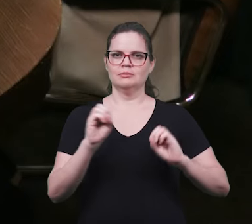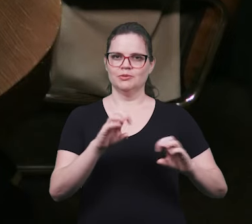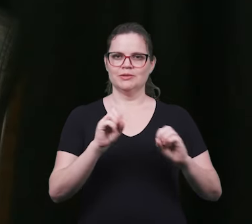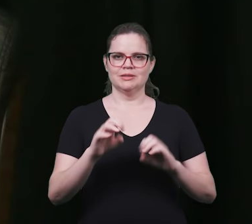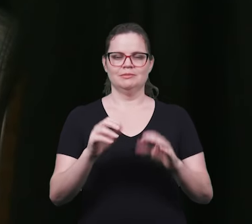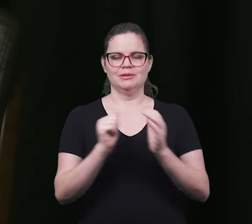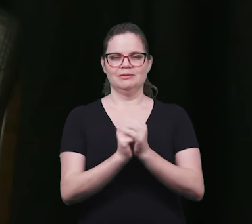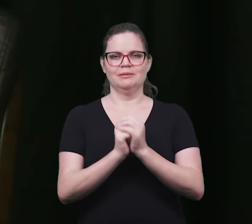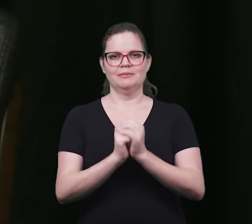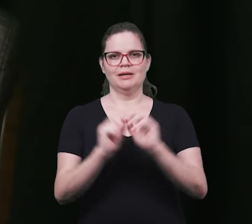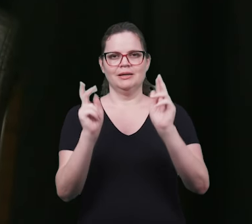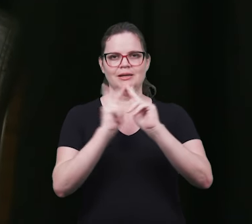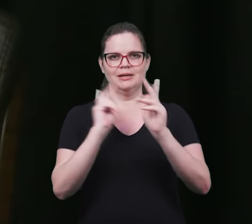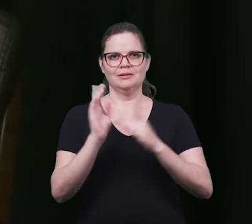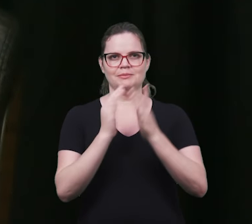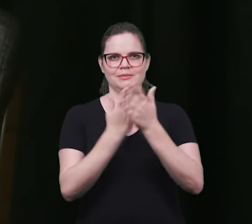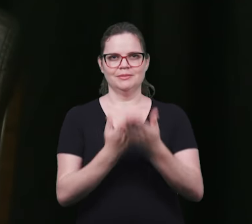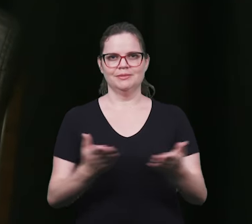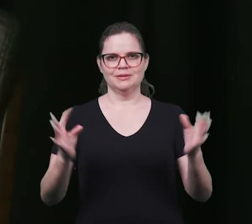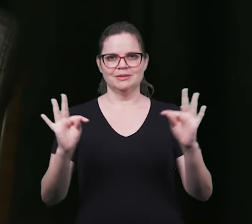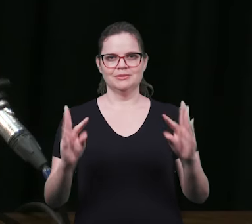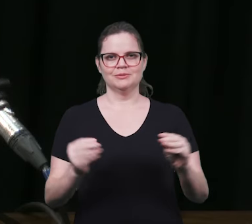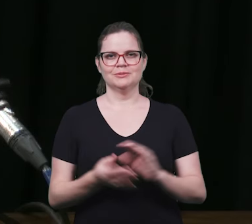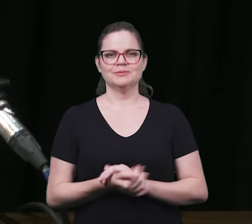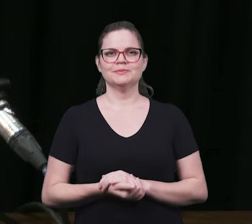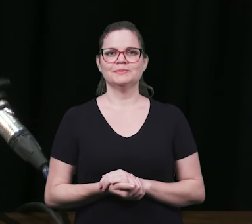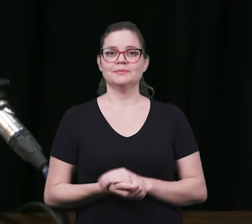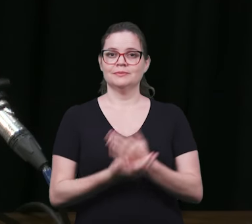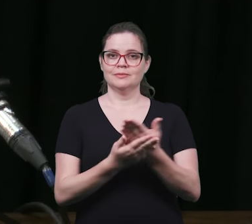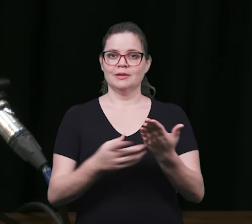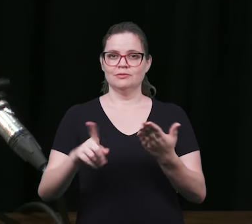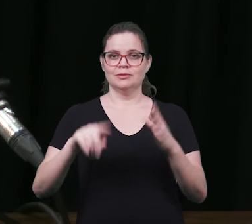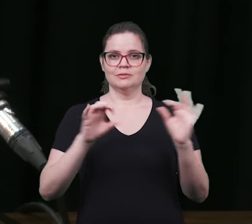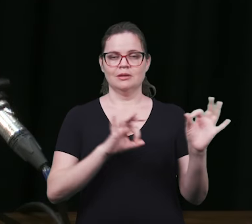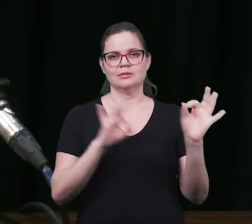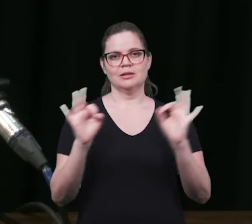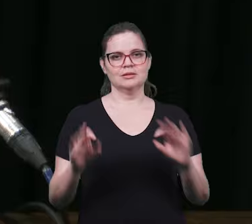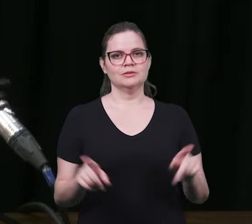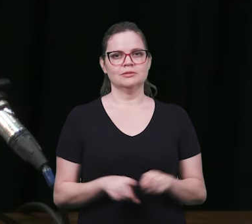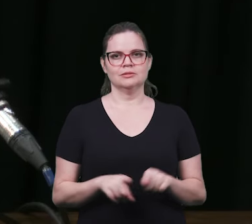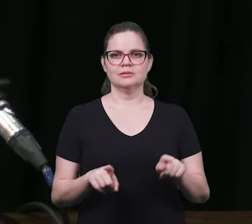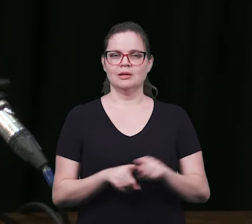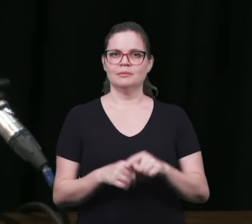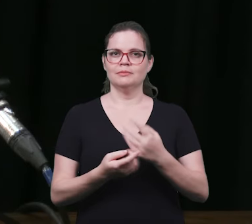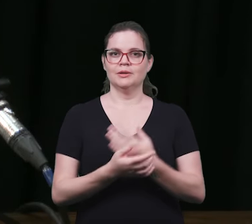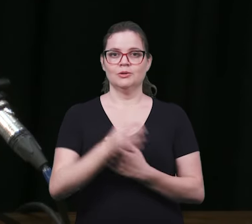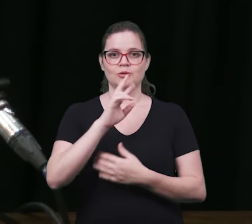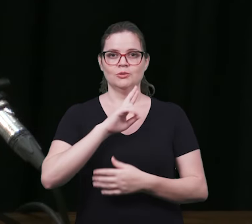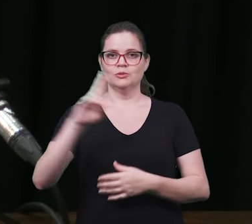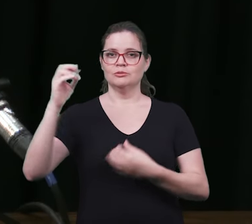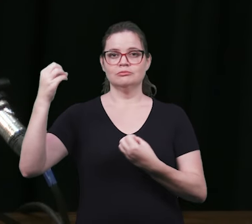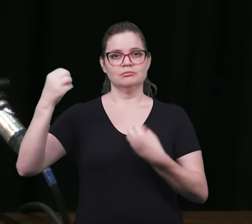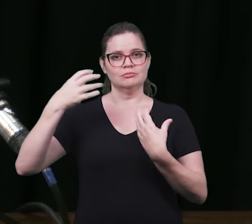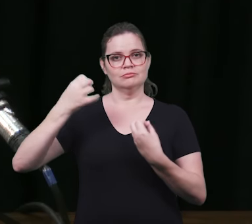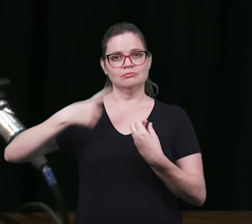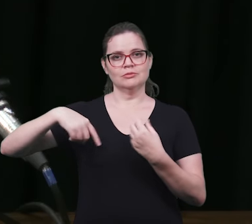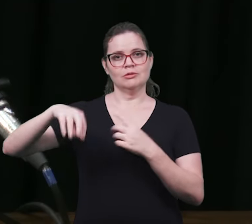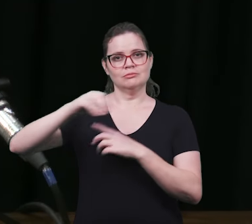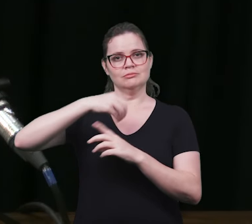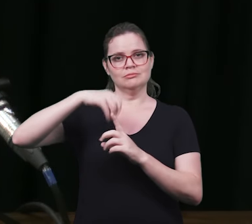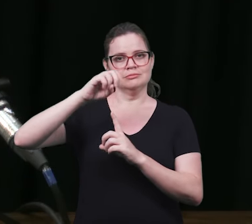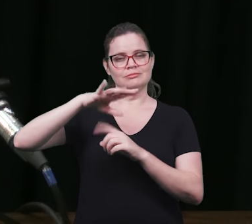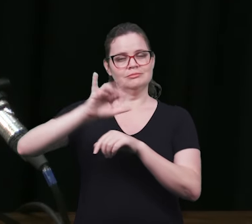Amém. A paz do Senhor a todos. E a você que nos assiste, o Senhor nos deu este